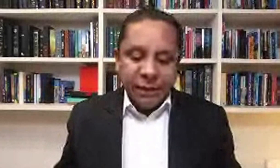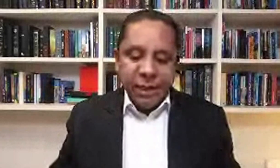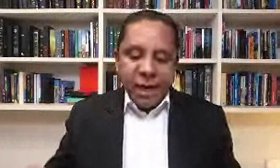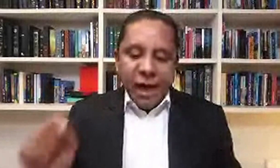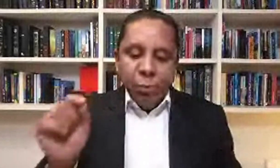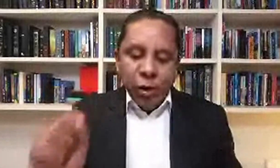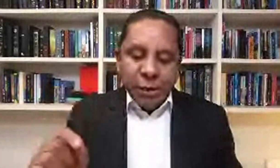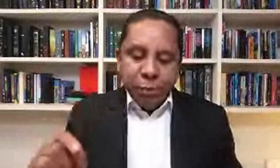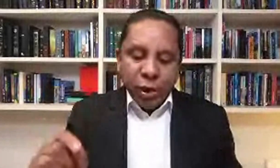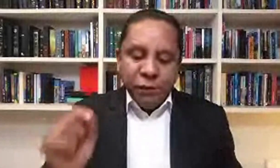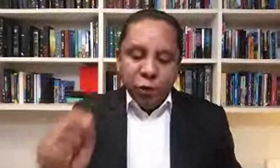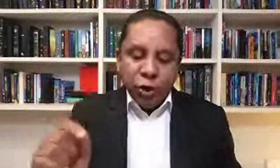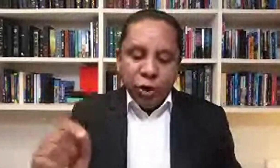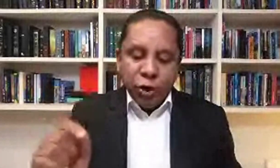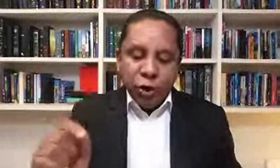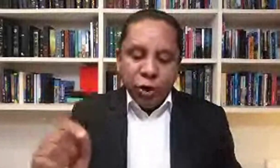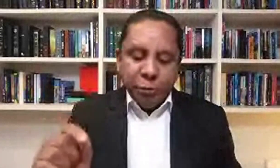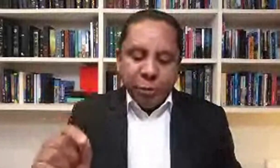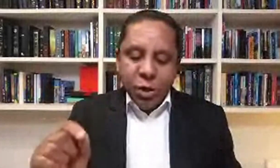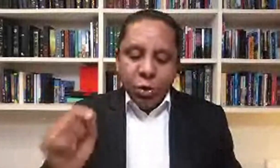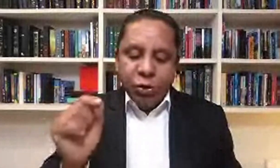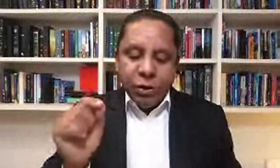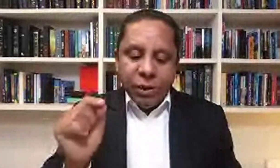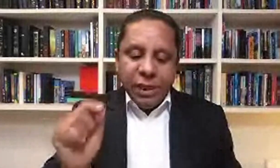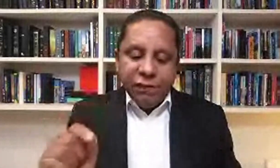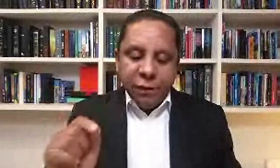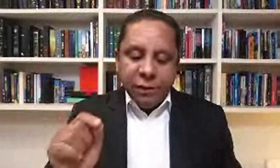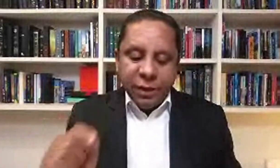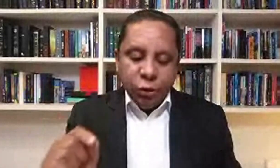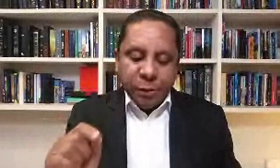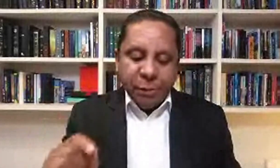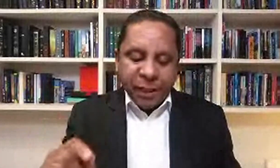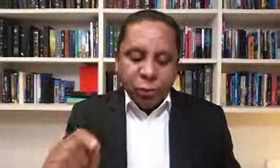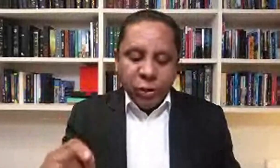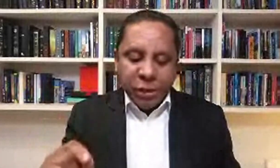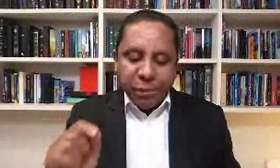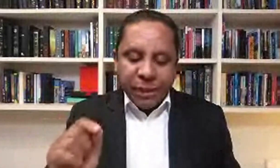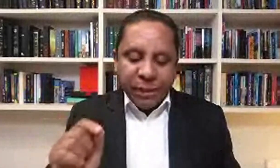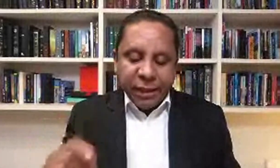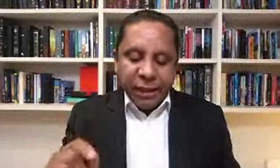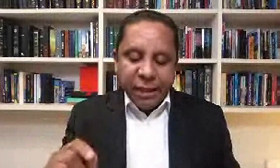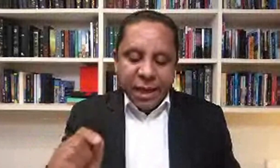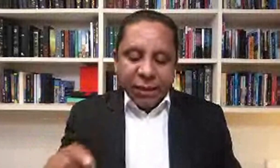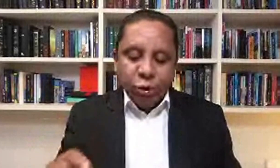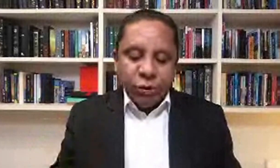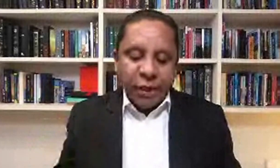fala assim: a mulher, porém, fugiu para o deserto, onde lhe havia Deus preparado lugar